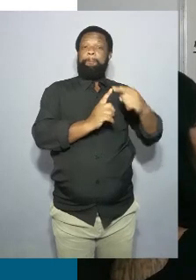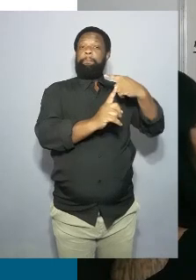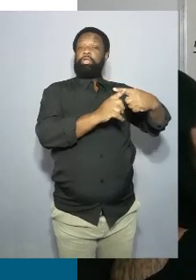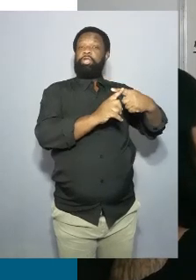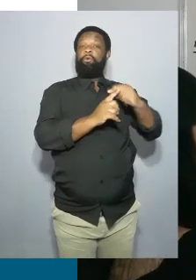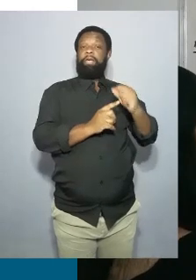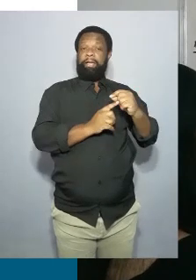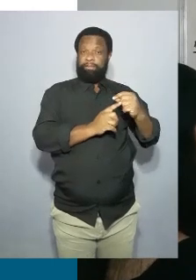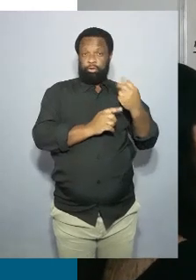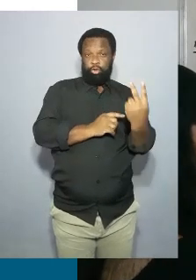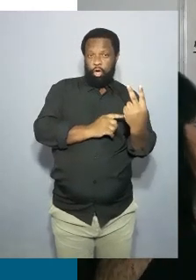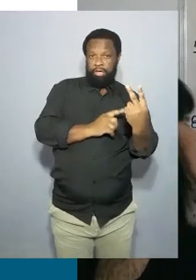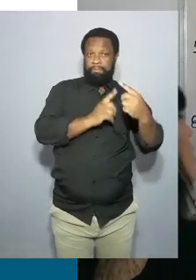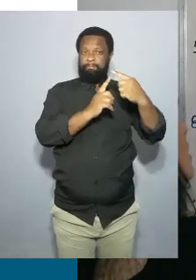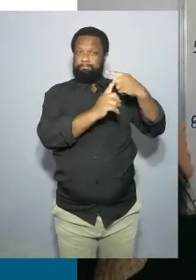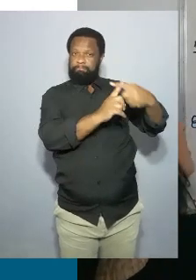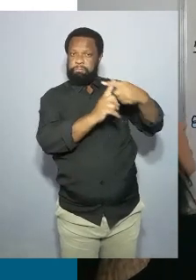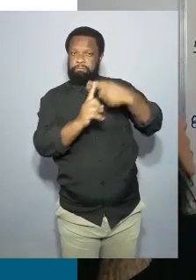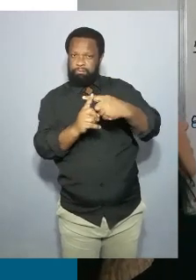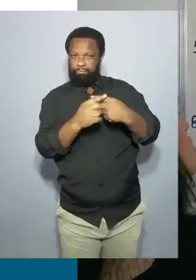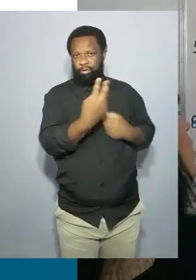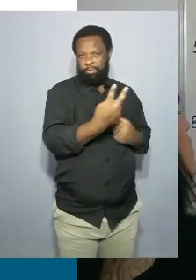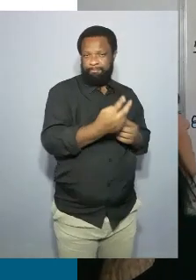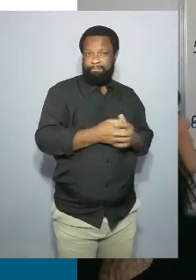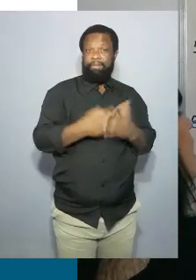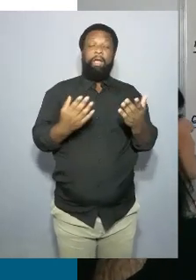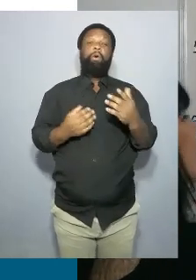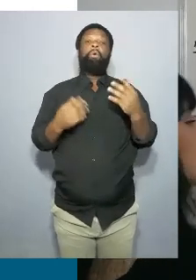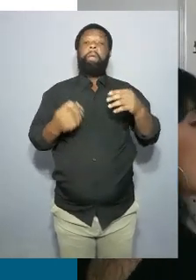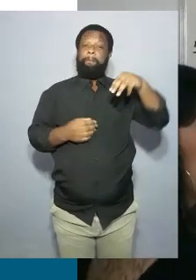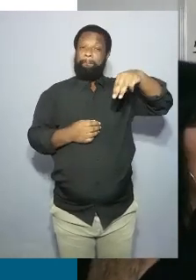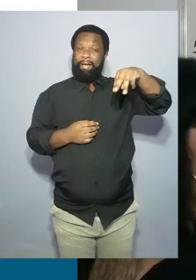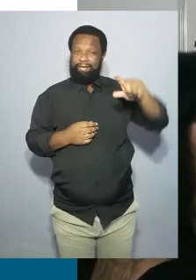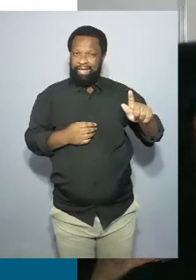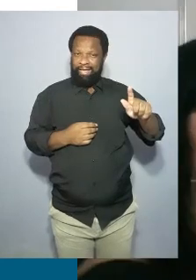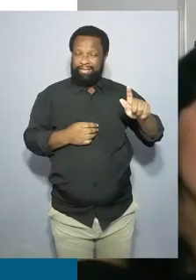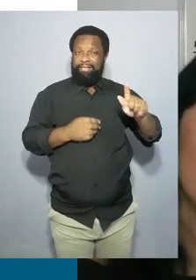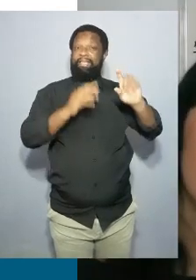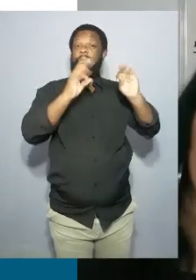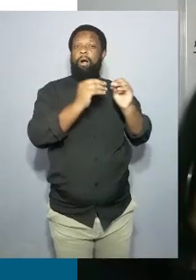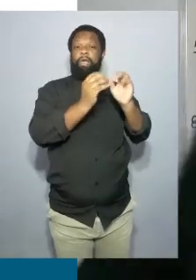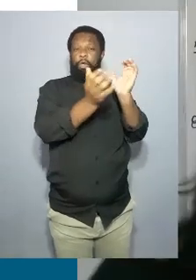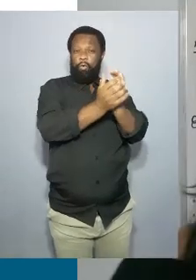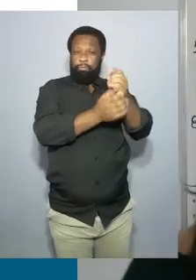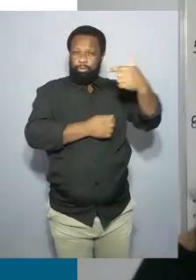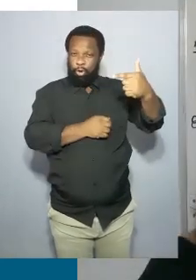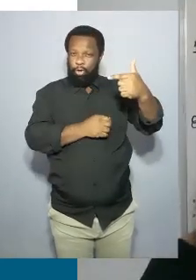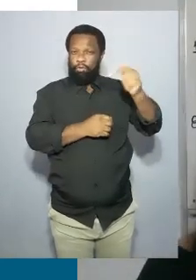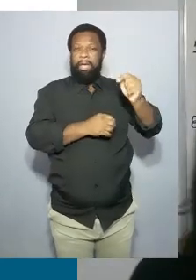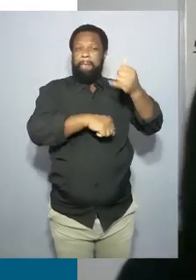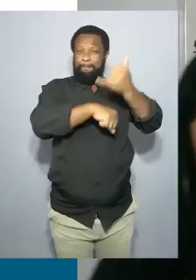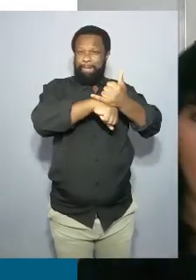uma carga de 2+. Então, pessoal, o magnésio, assim como todo mundo do grupo 2, os